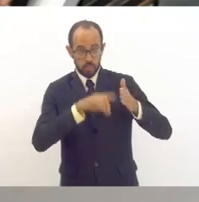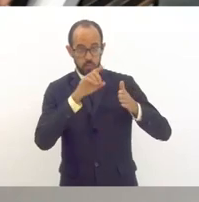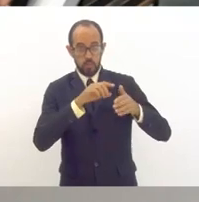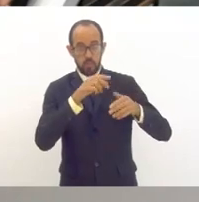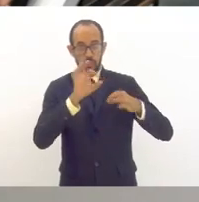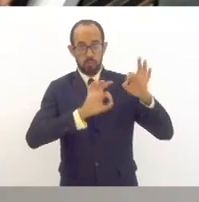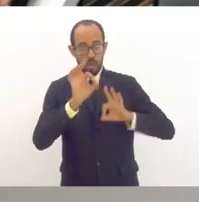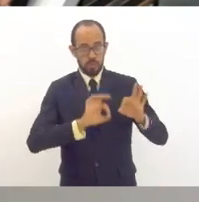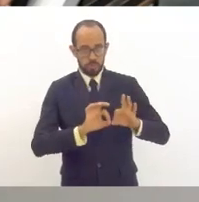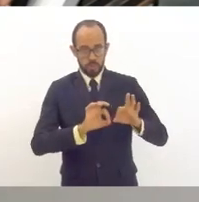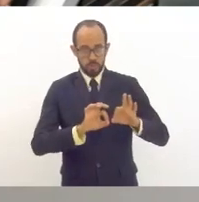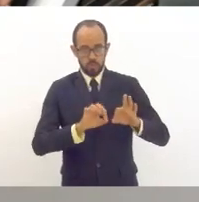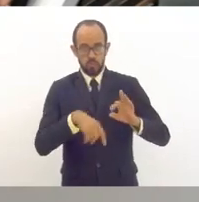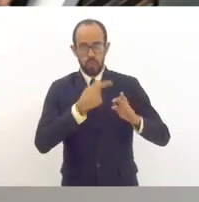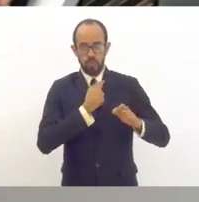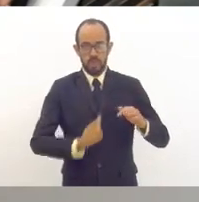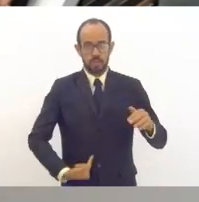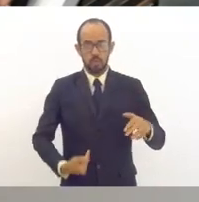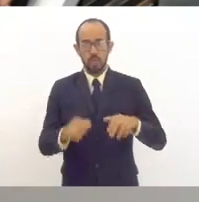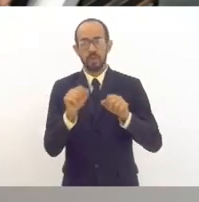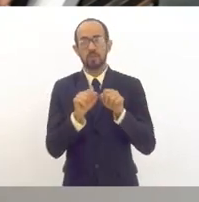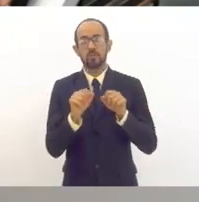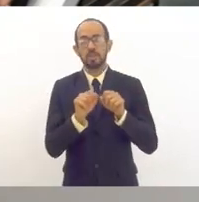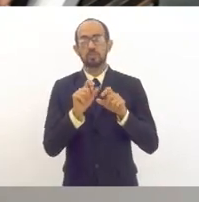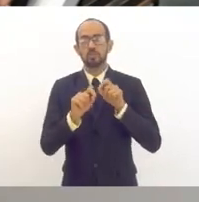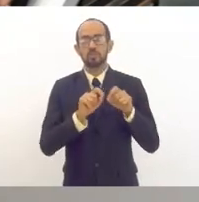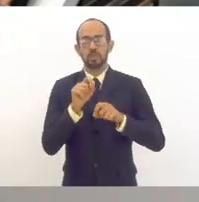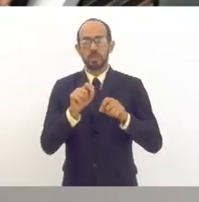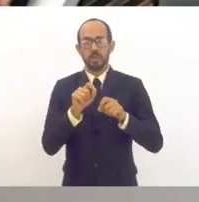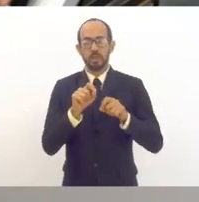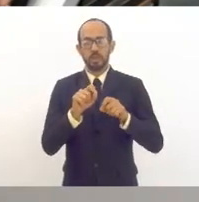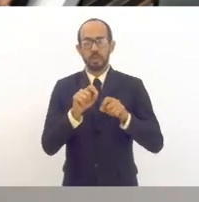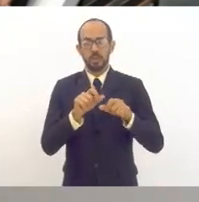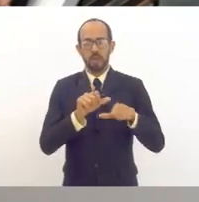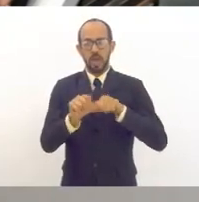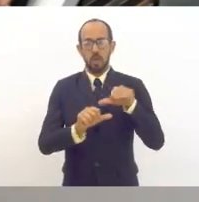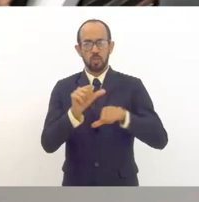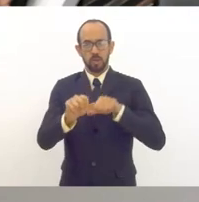é diferente do Decreto o que que ele faz ele vai alterando